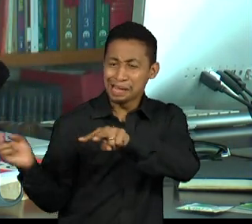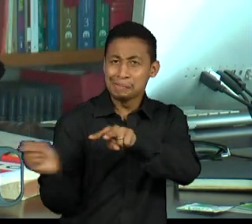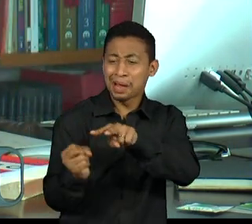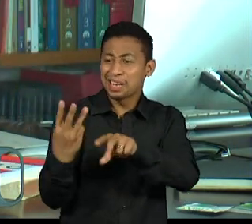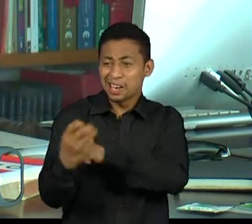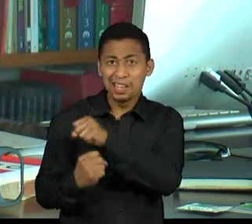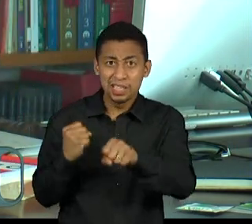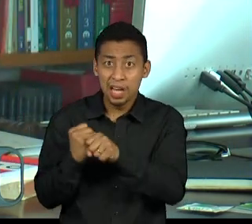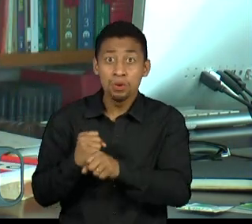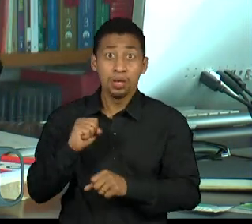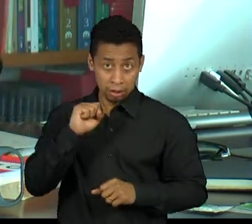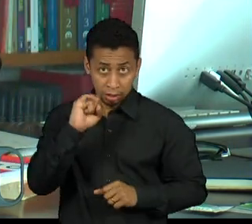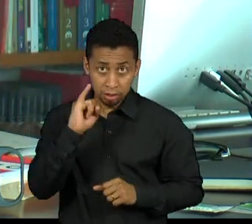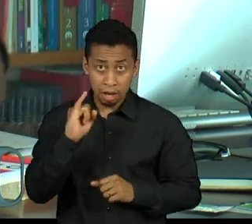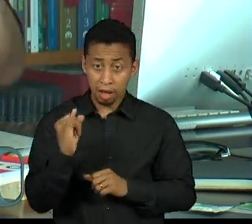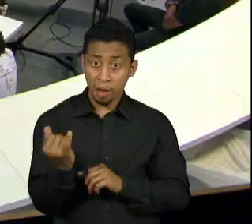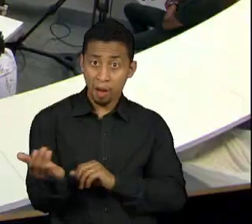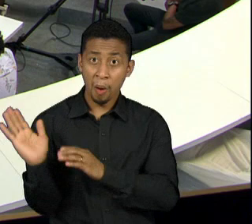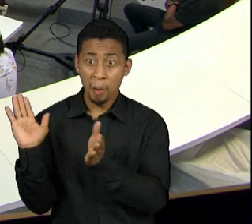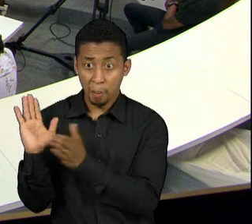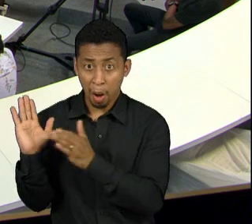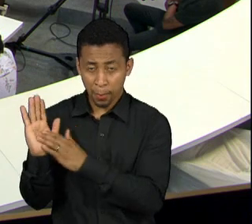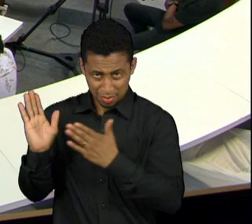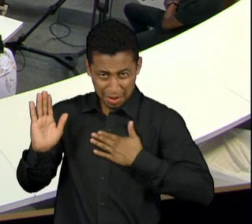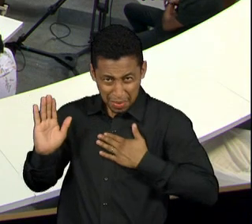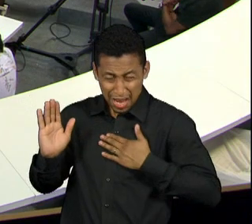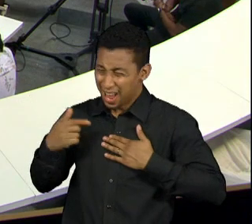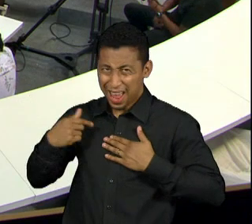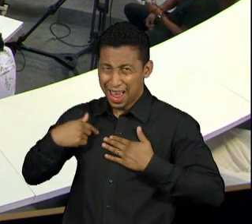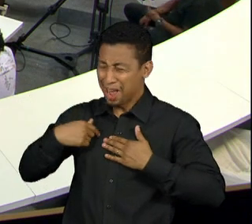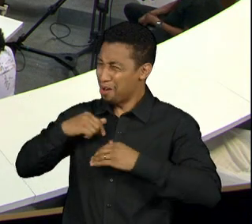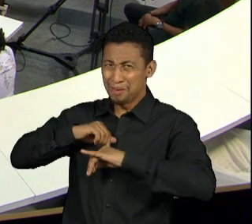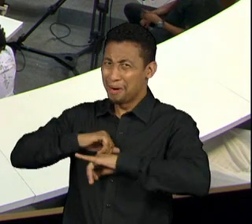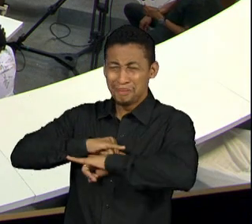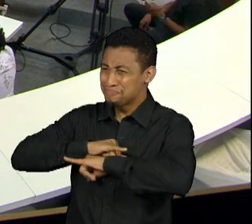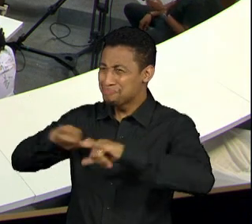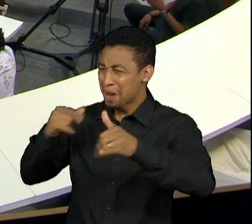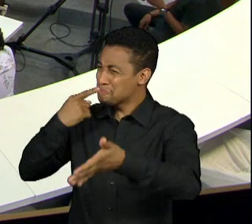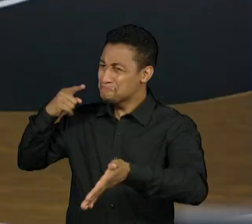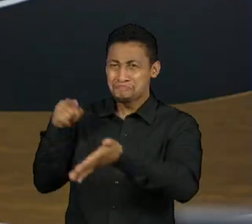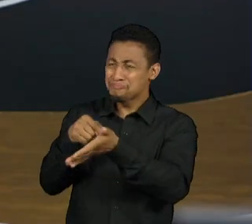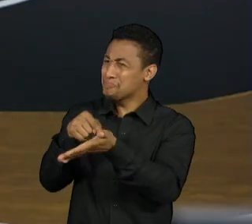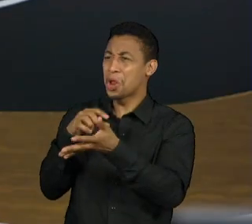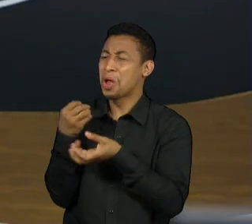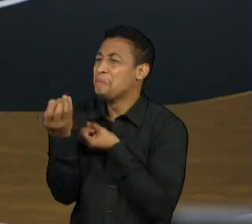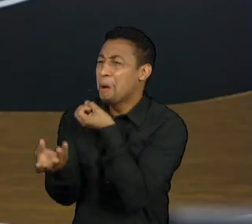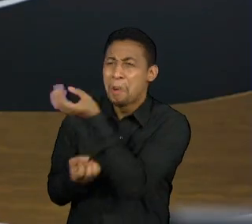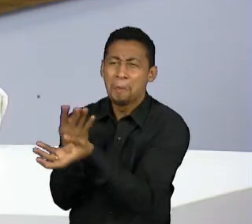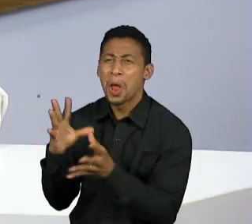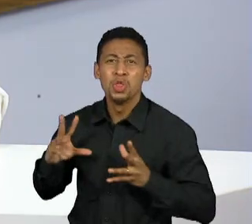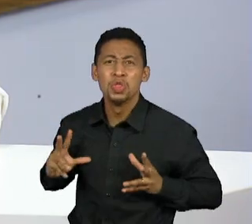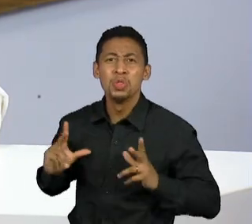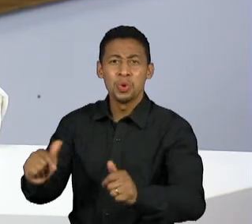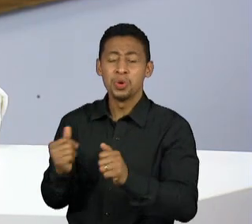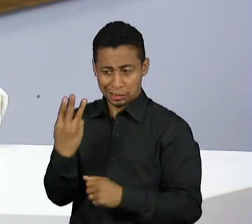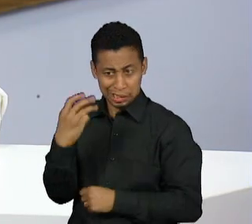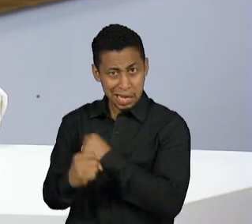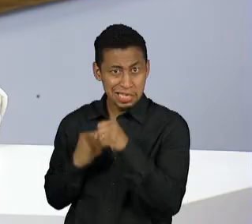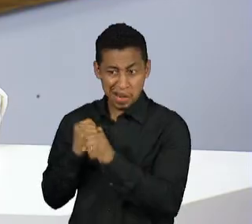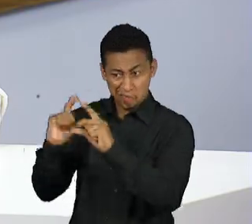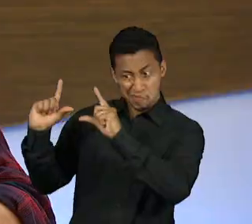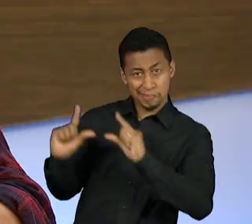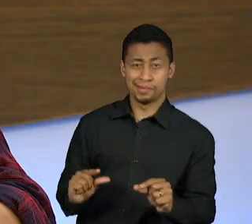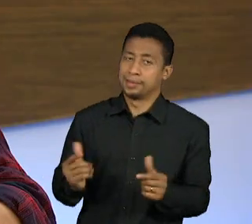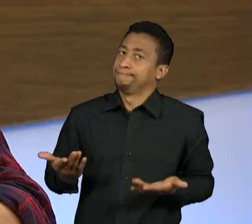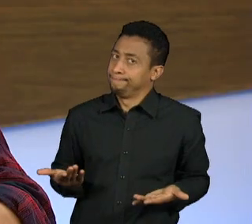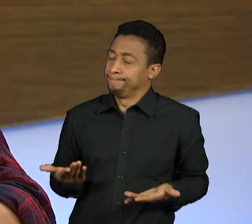vocês todos. Eu dizia que o Guel é que me obrigou a escrever essa peça, para reduzir de 23 para 3, né? Tu imagina. Então, eu nunca comprei a Lava